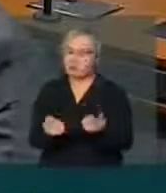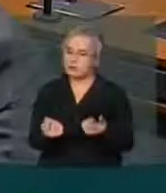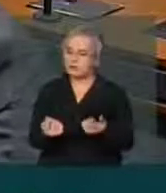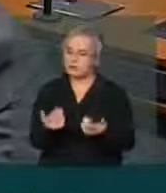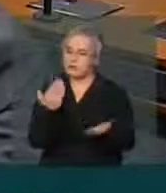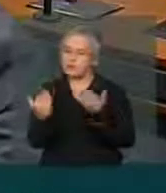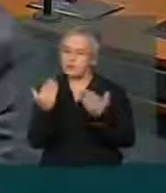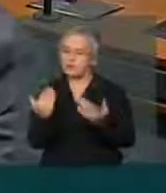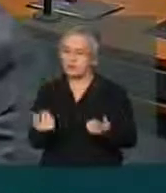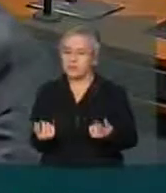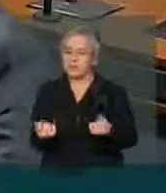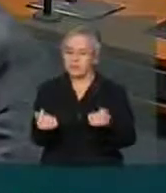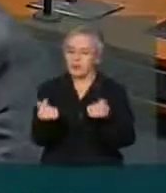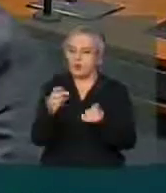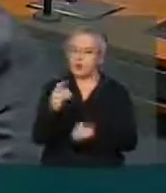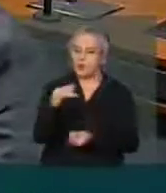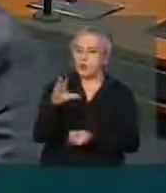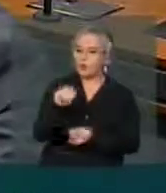e qualidade.